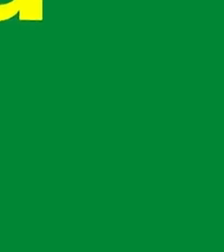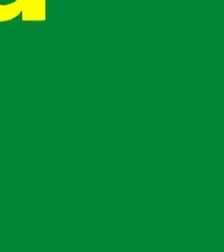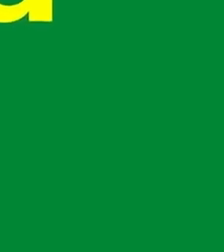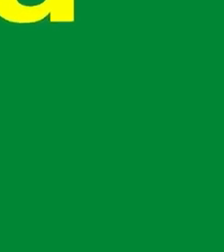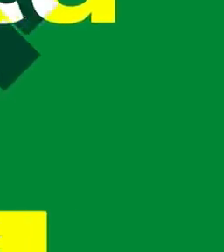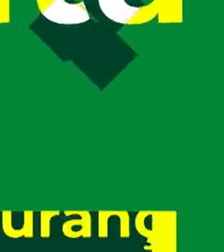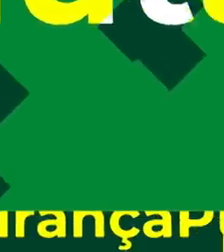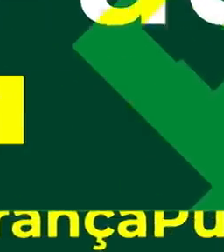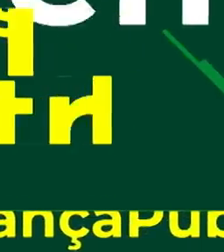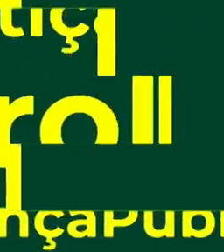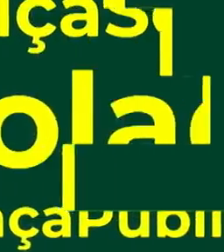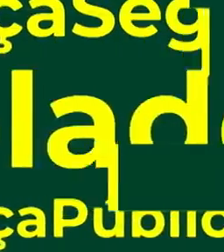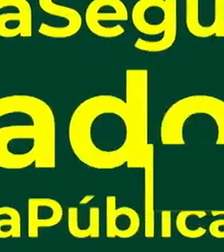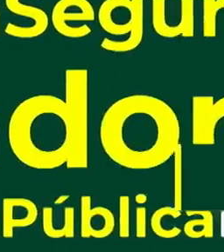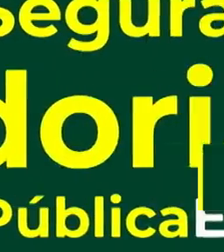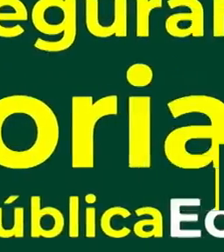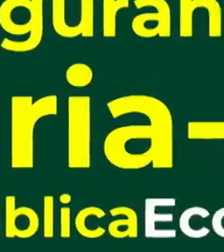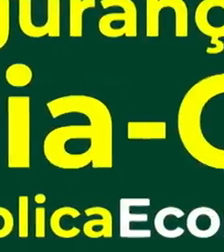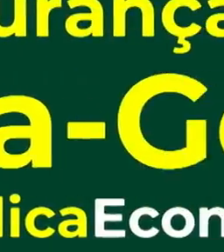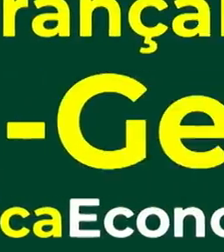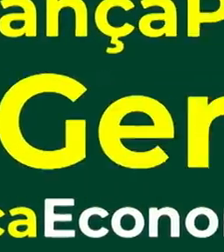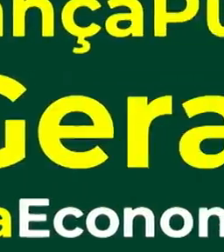E aí